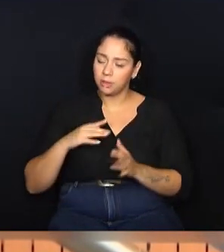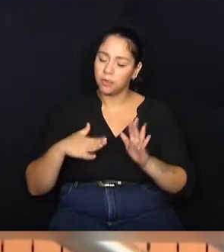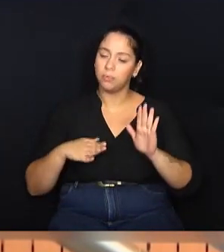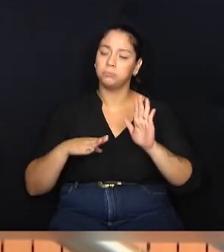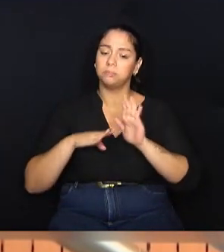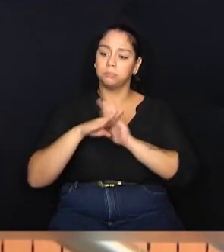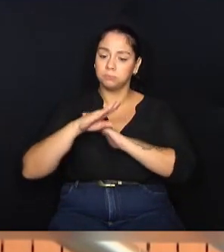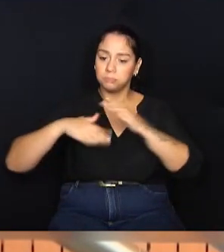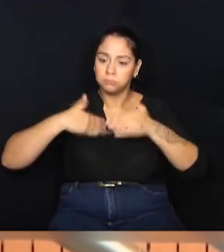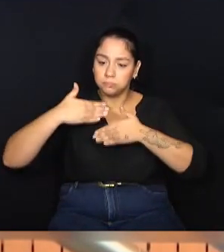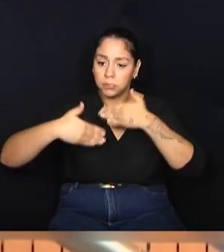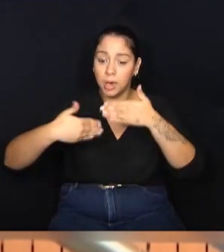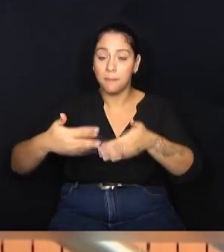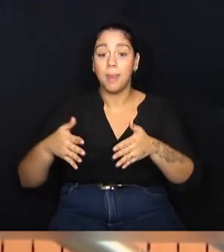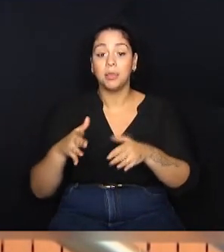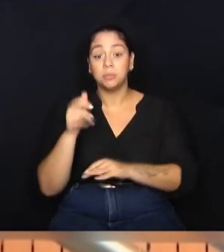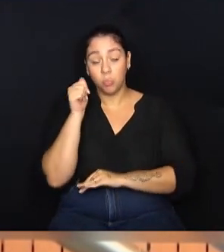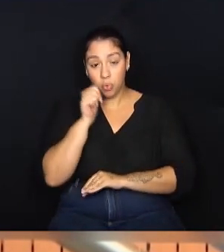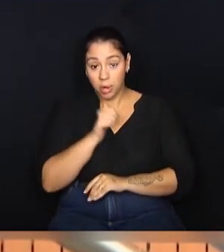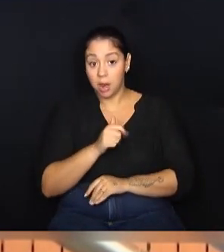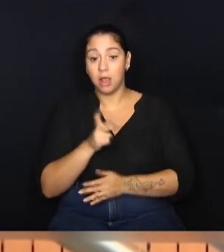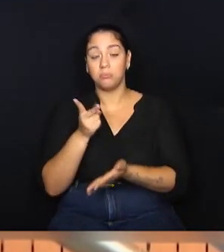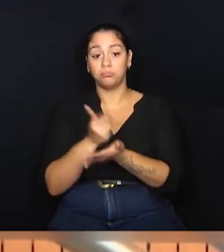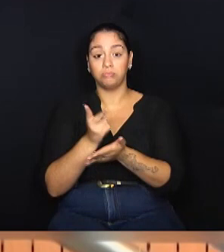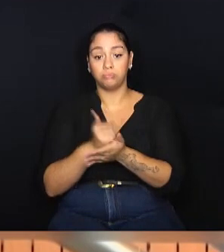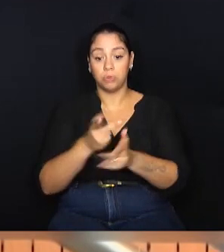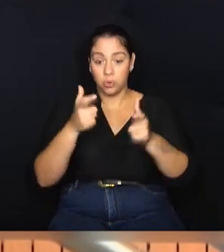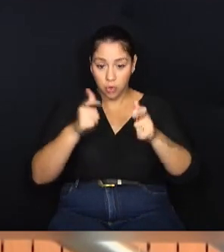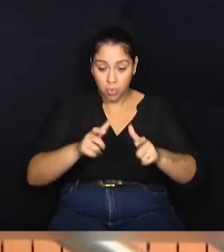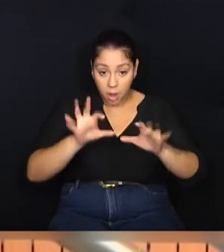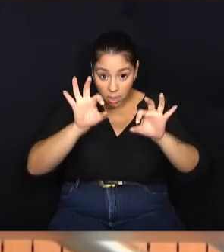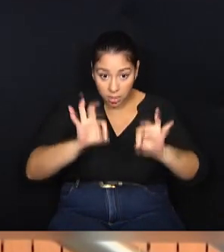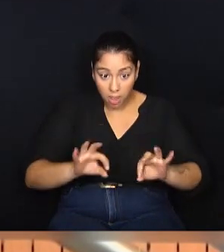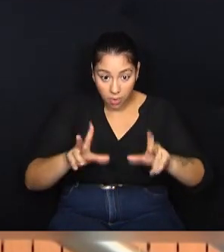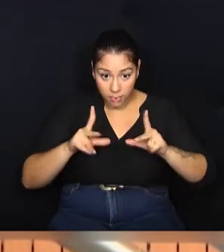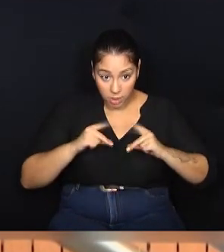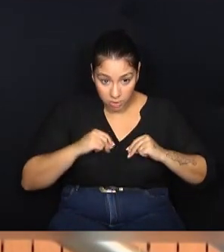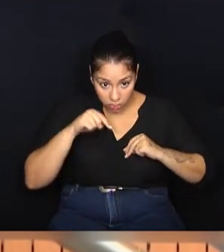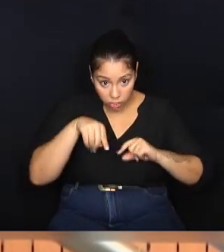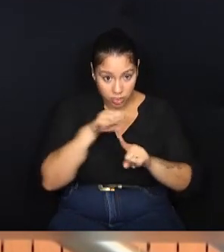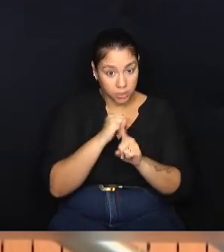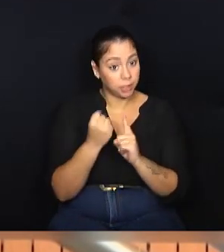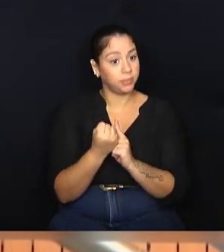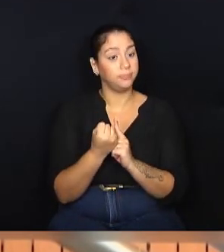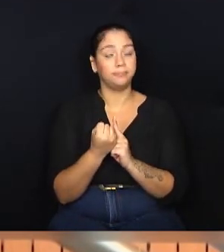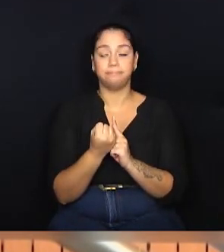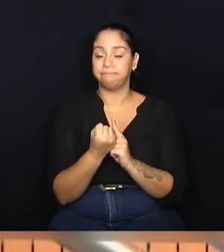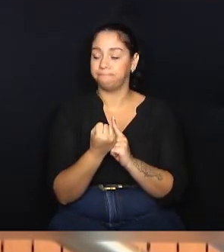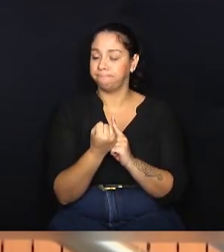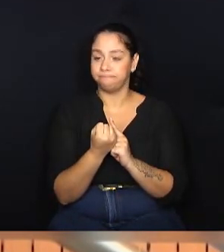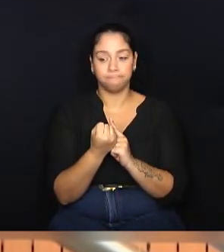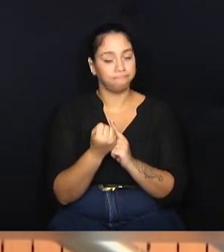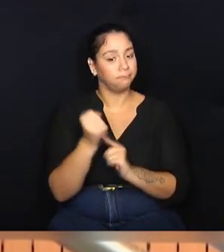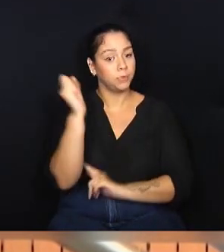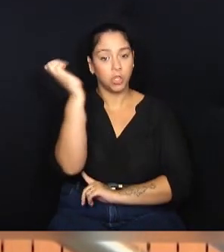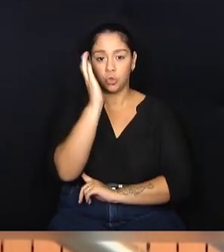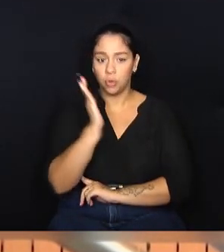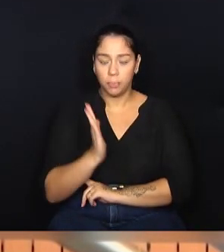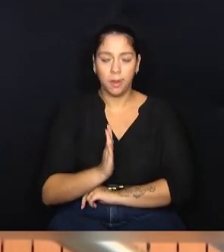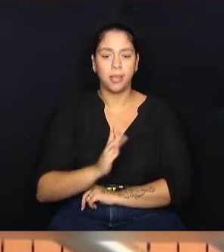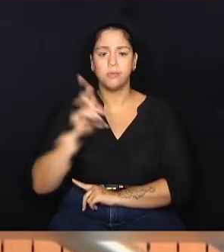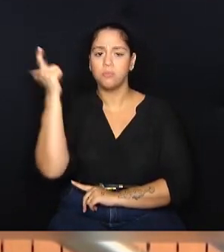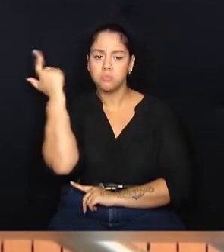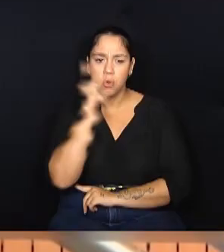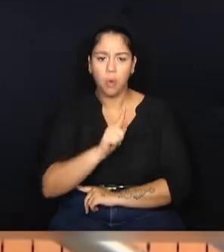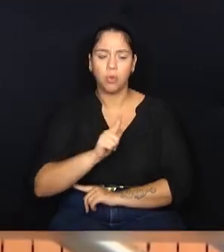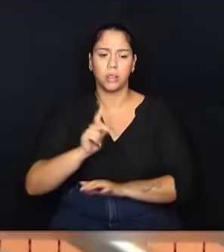não atingiu o patamar ideal e merecido em nossa sociedade. E no Brasil, a conquista do nosso espaço